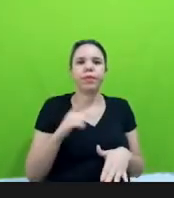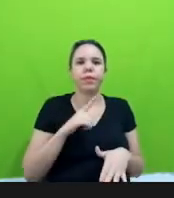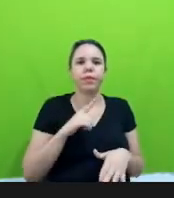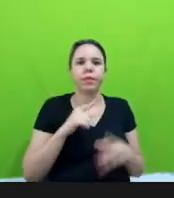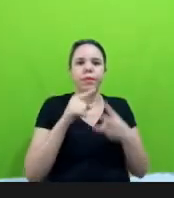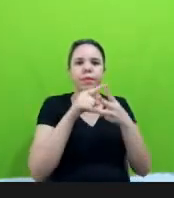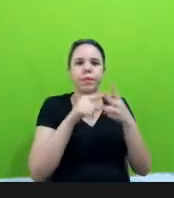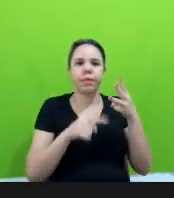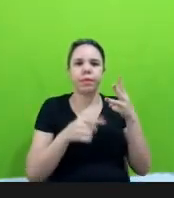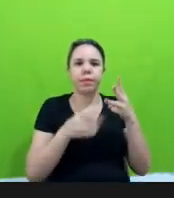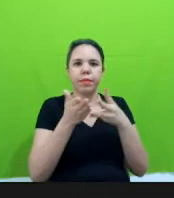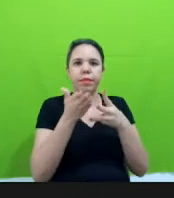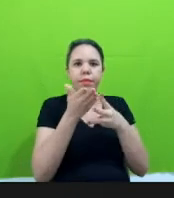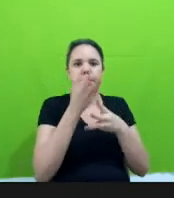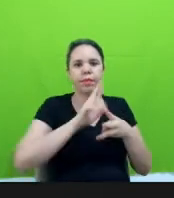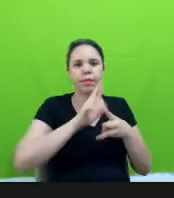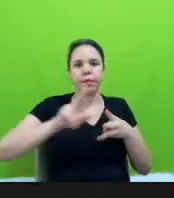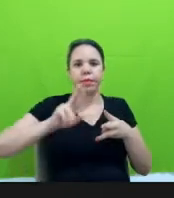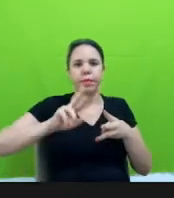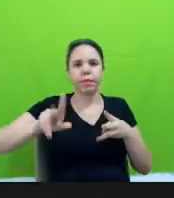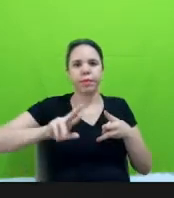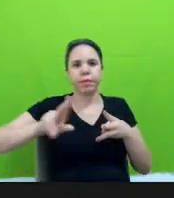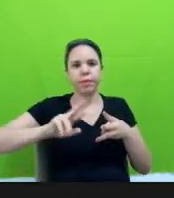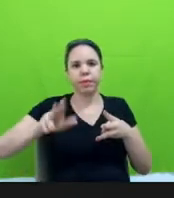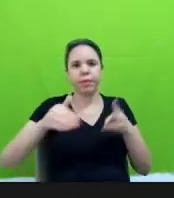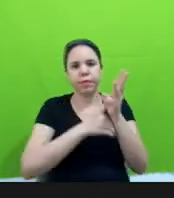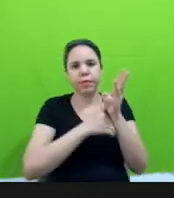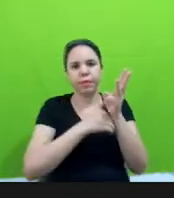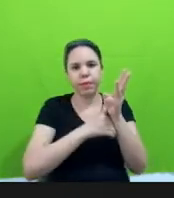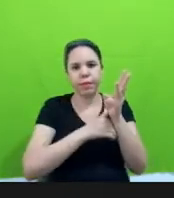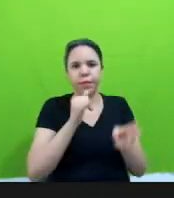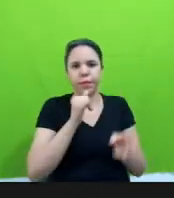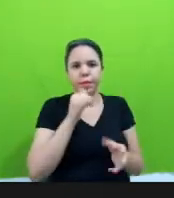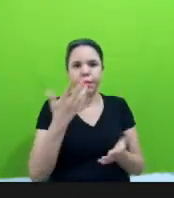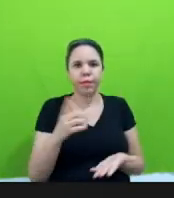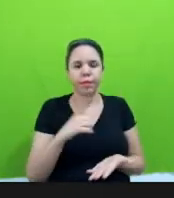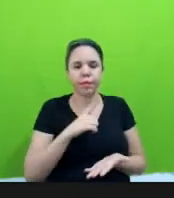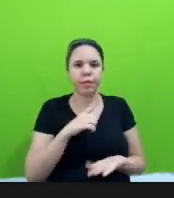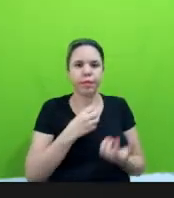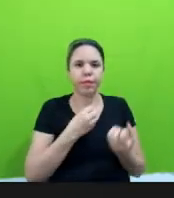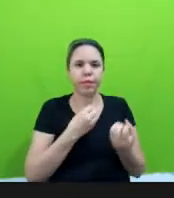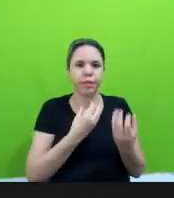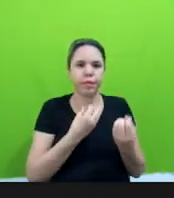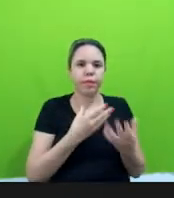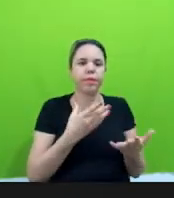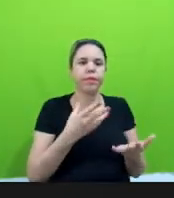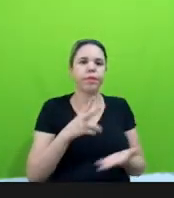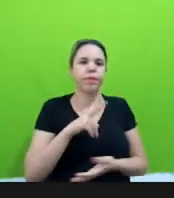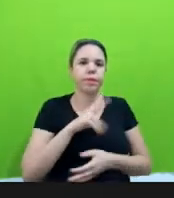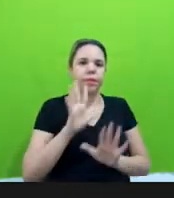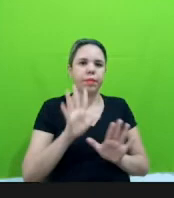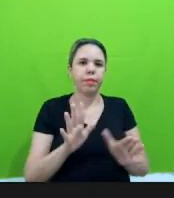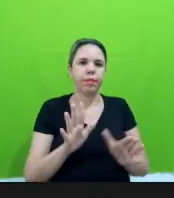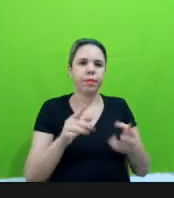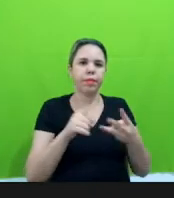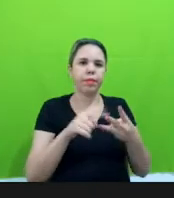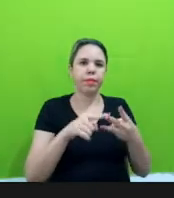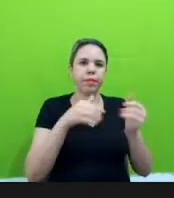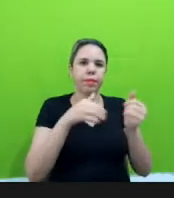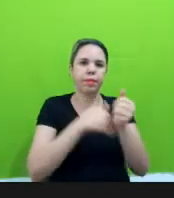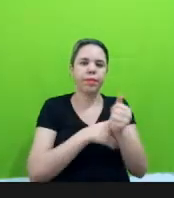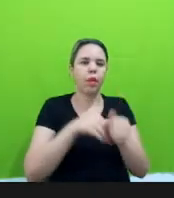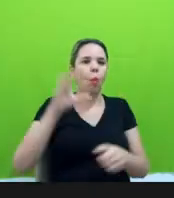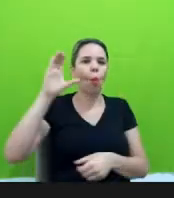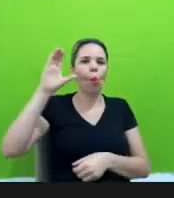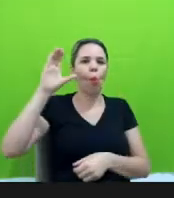níveis diferentes de sigilo. A gente tem a informação reservada, a informação secreta e a informação